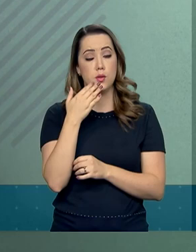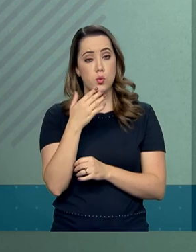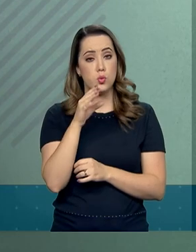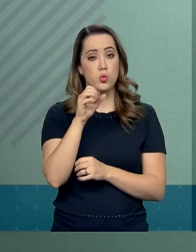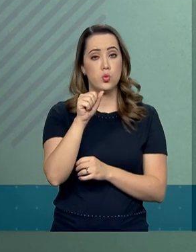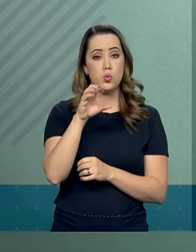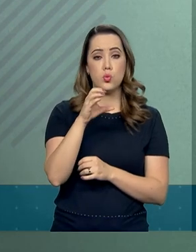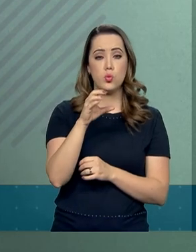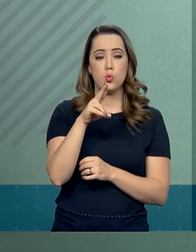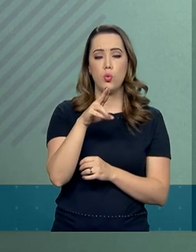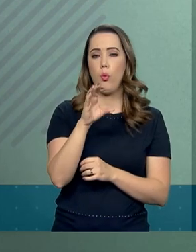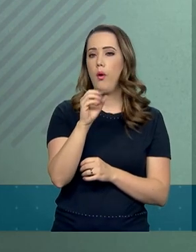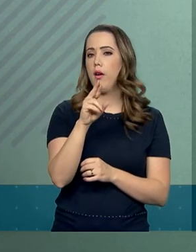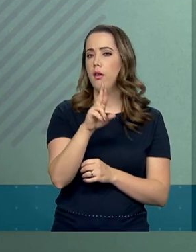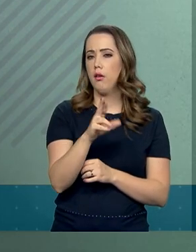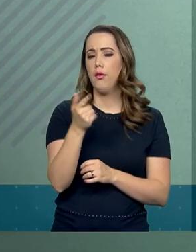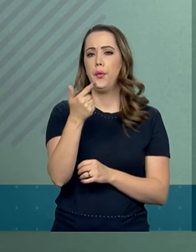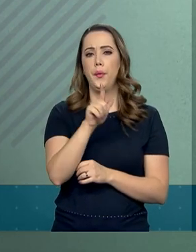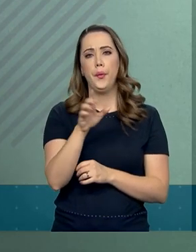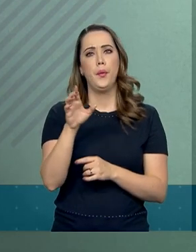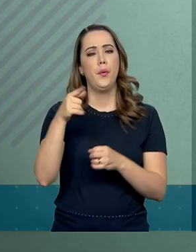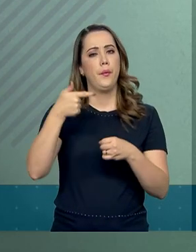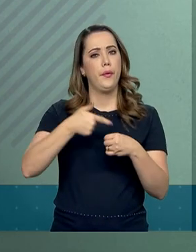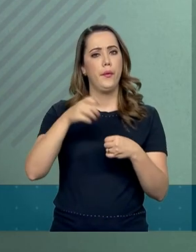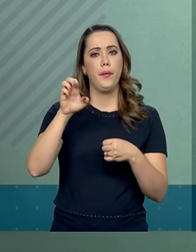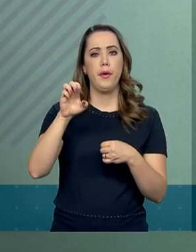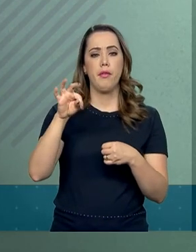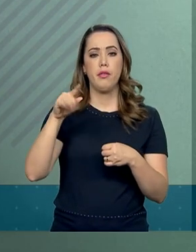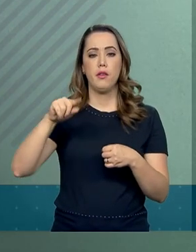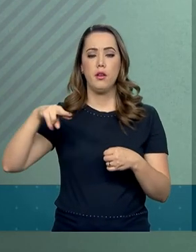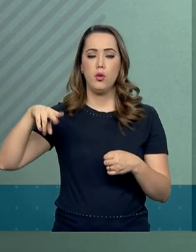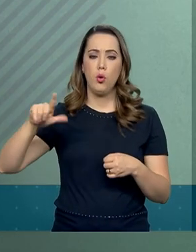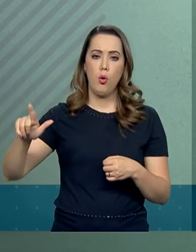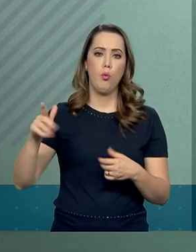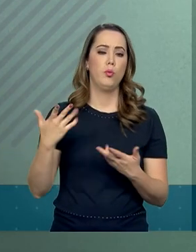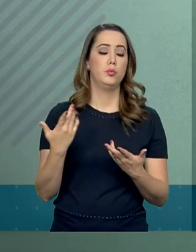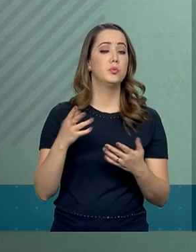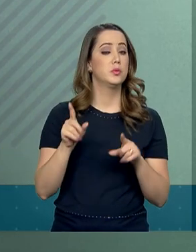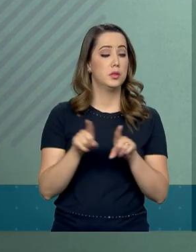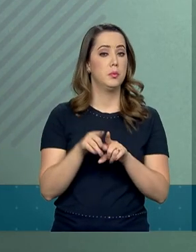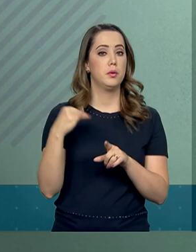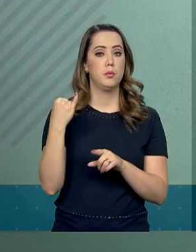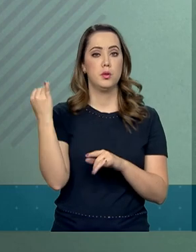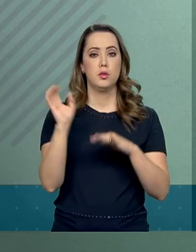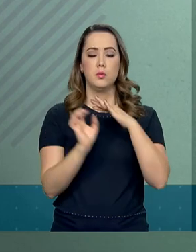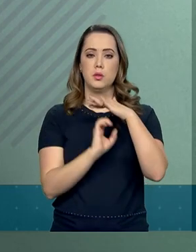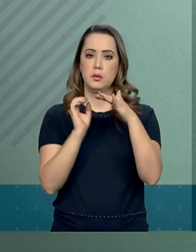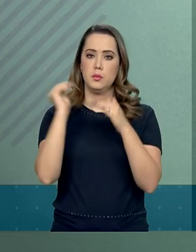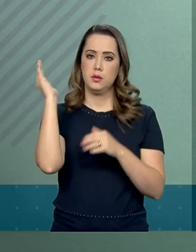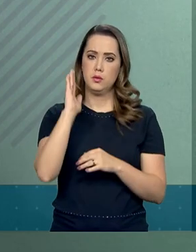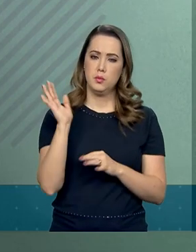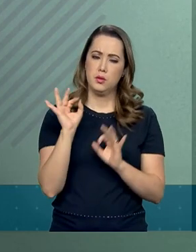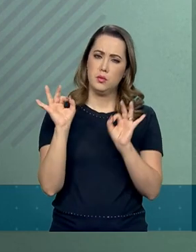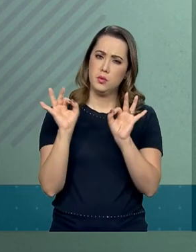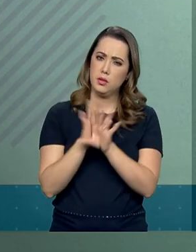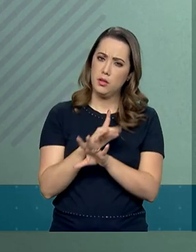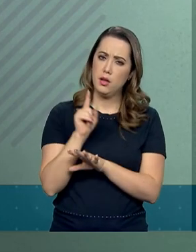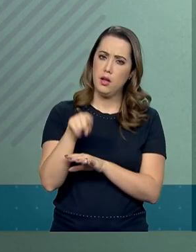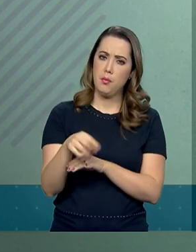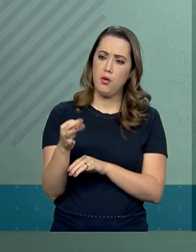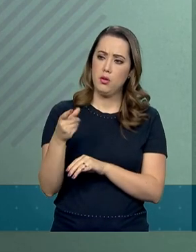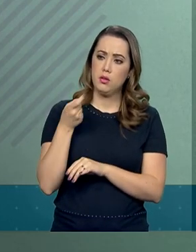outros as empresas brasileiras serão beneficiadas com a eliminação de tarifas na